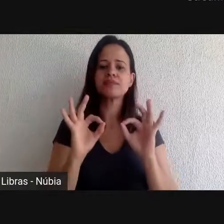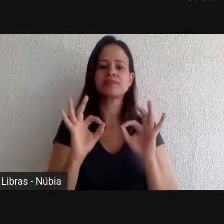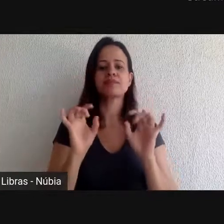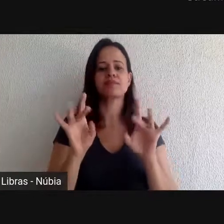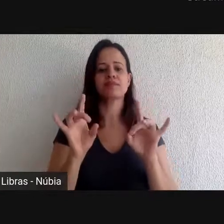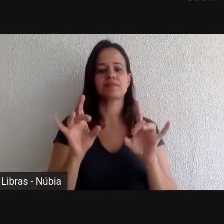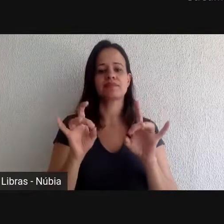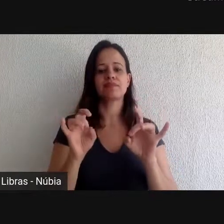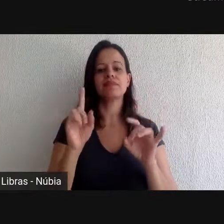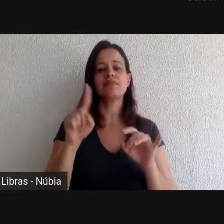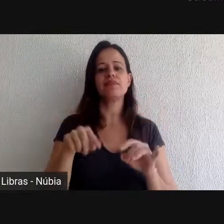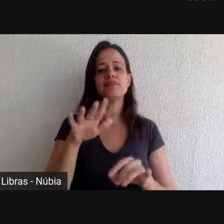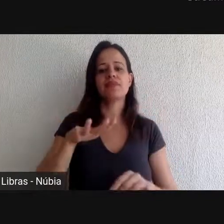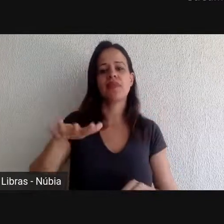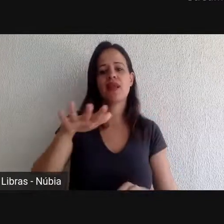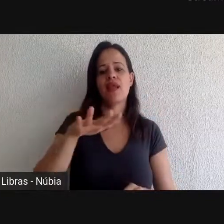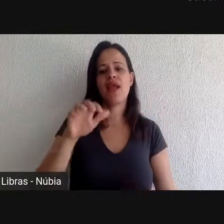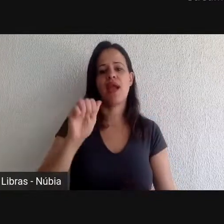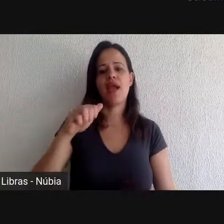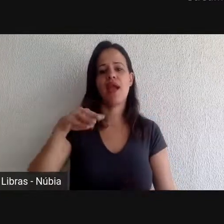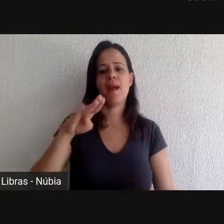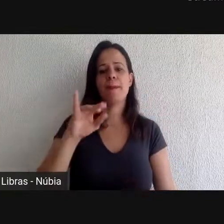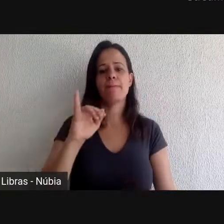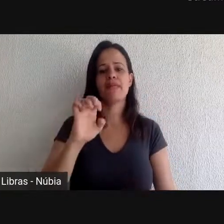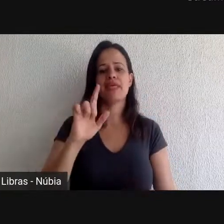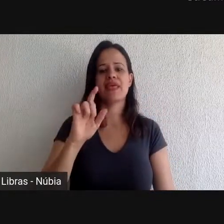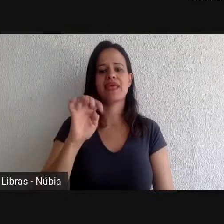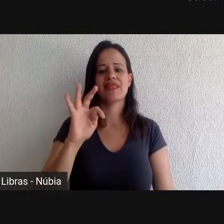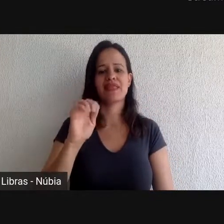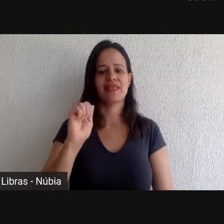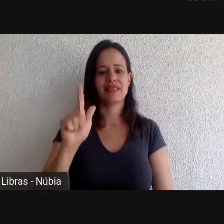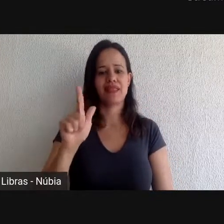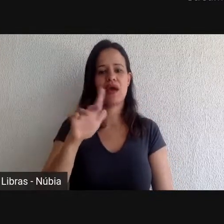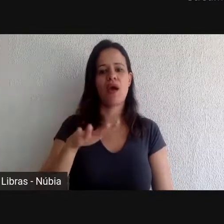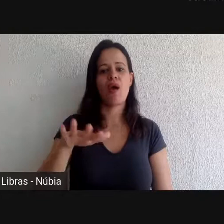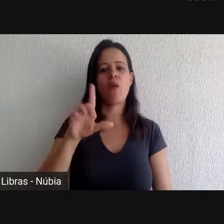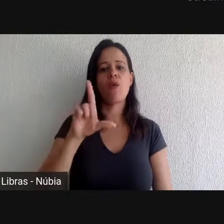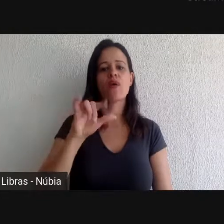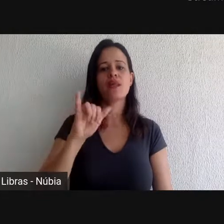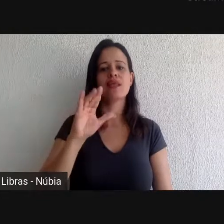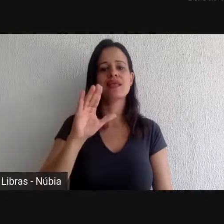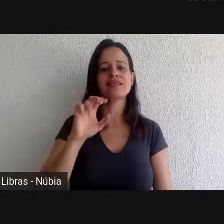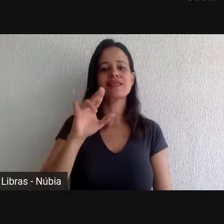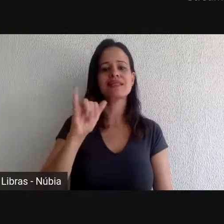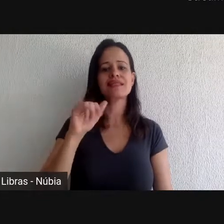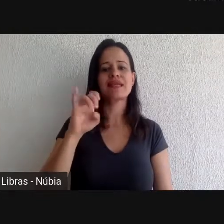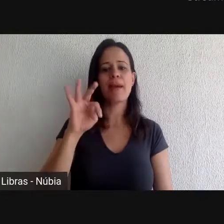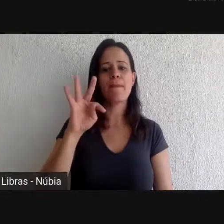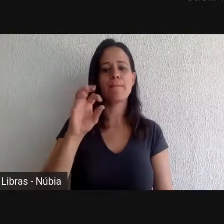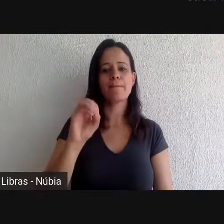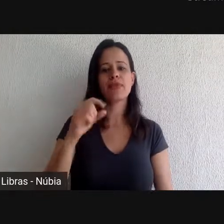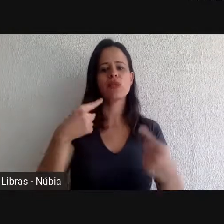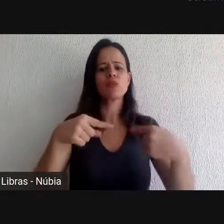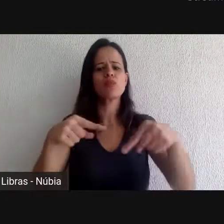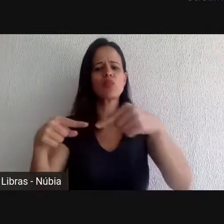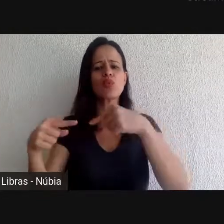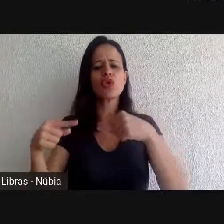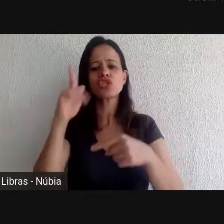questão ambiental. O licenciamento ambiental, ele é considerado o principal instrumento da Política Nacional de Meio